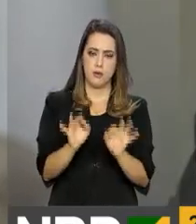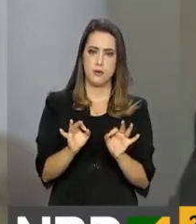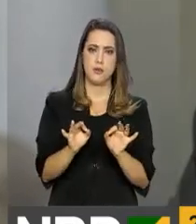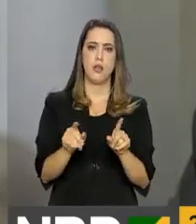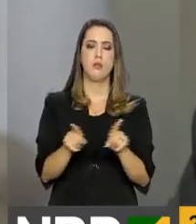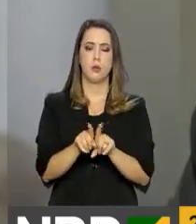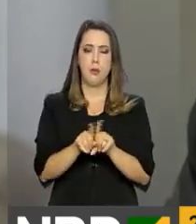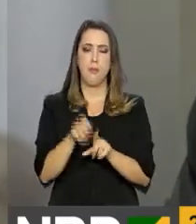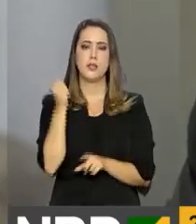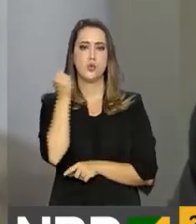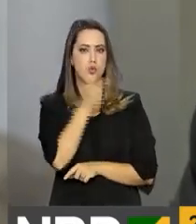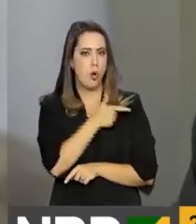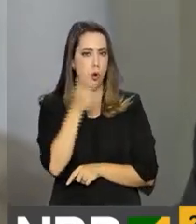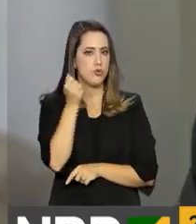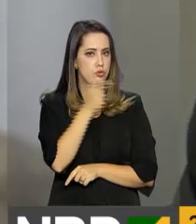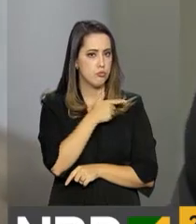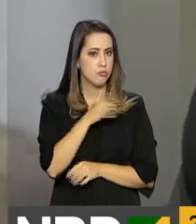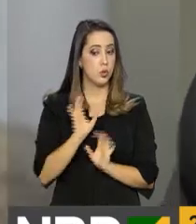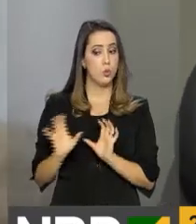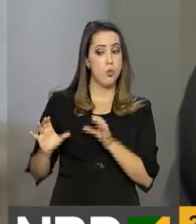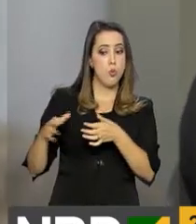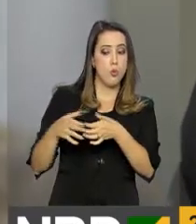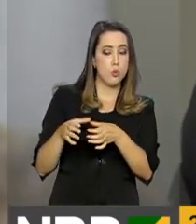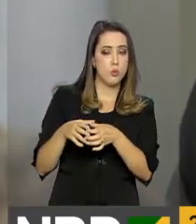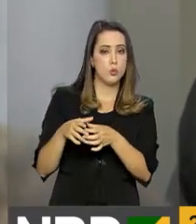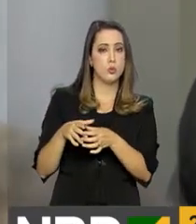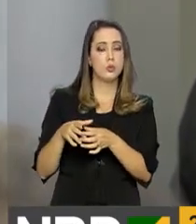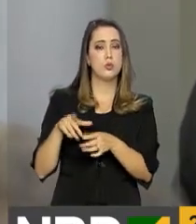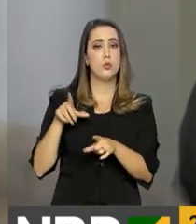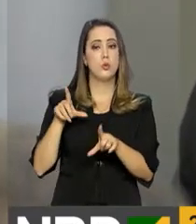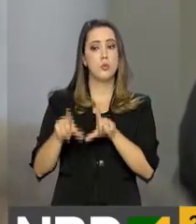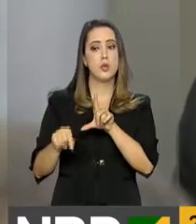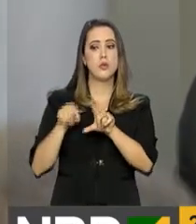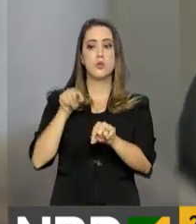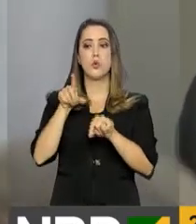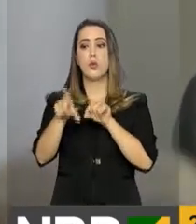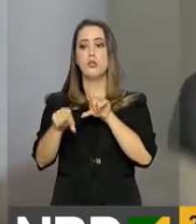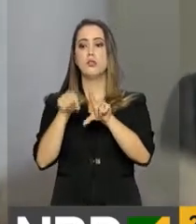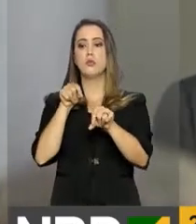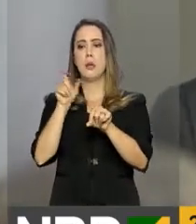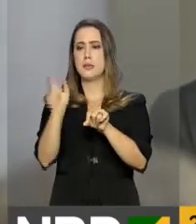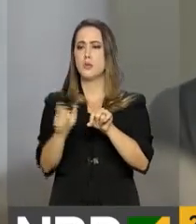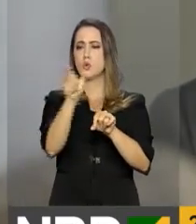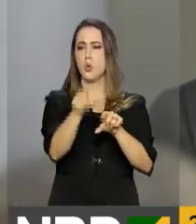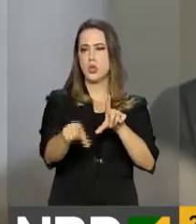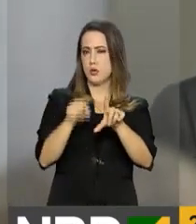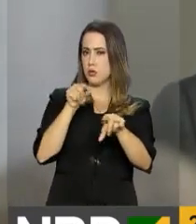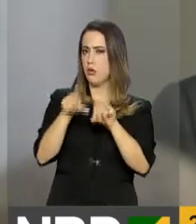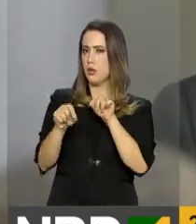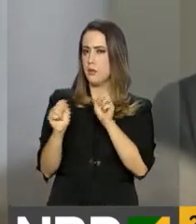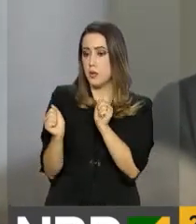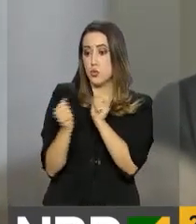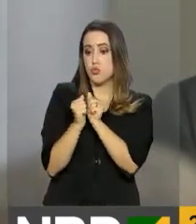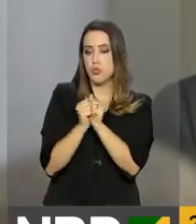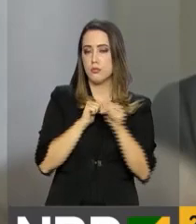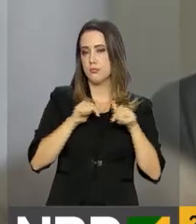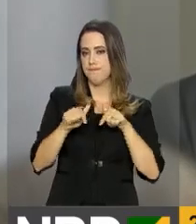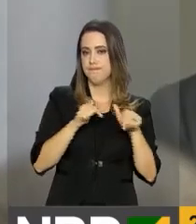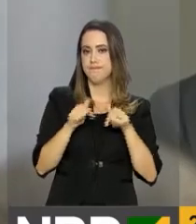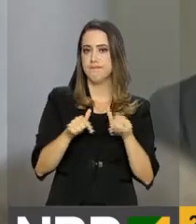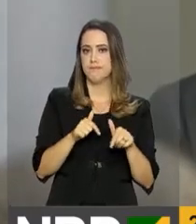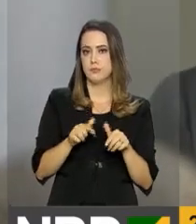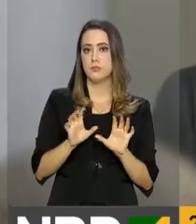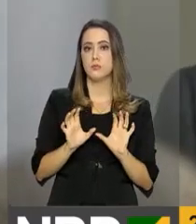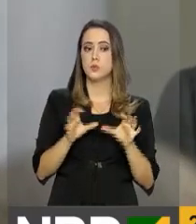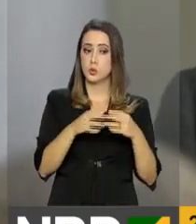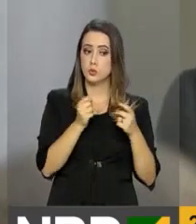sorte na equipe que eu escolhi para governar, a começar pela equipe econômica. Mas, de igual